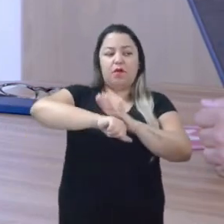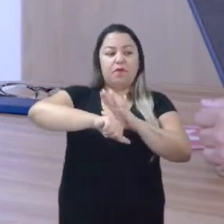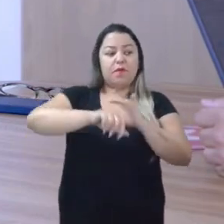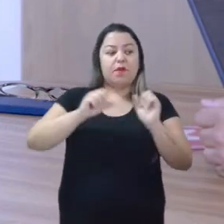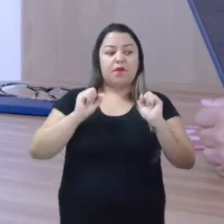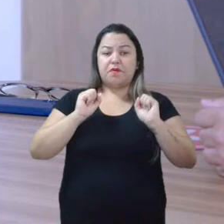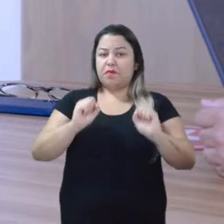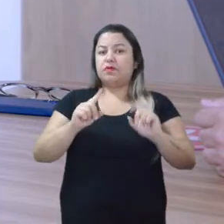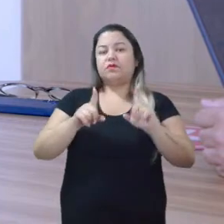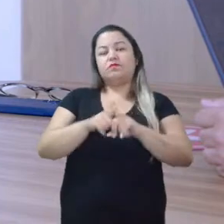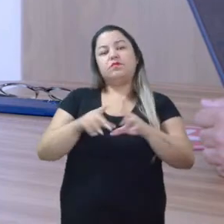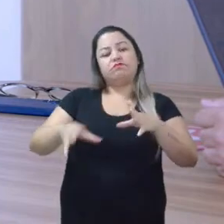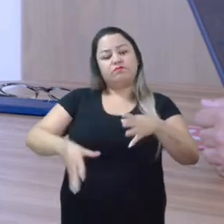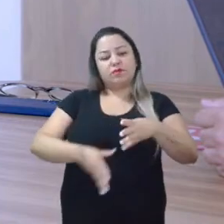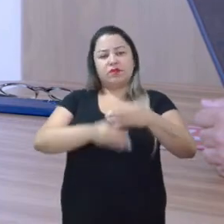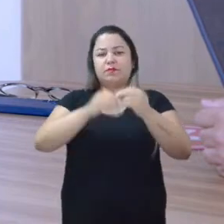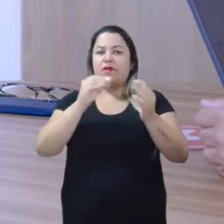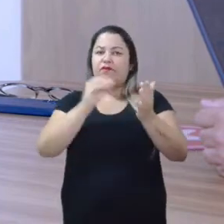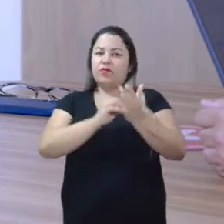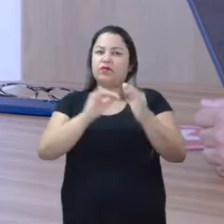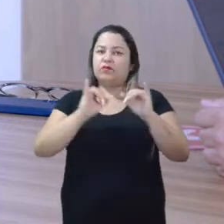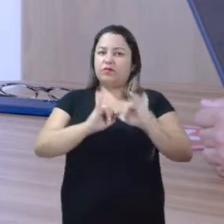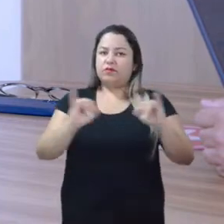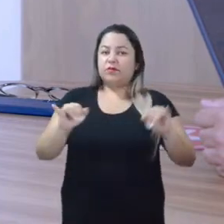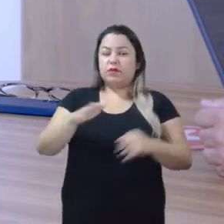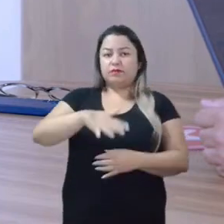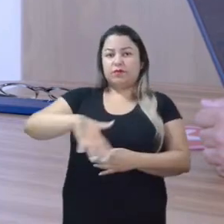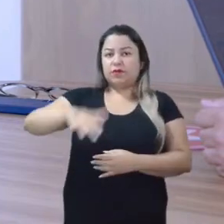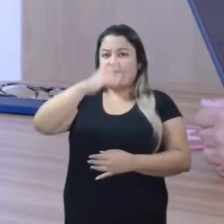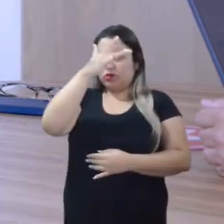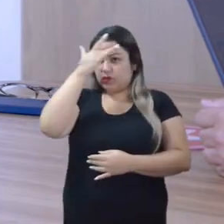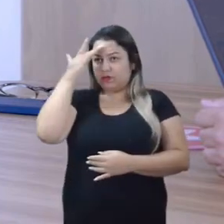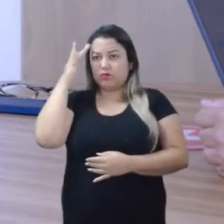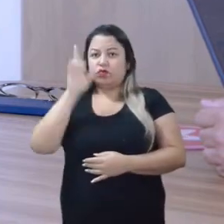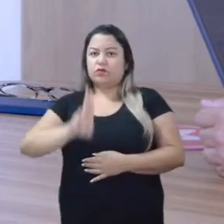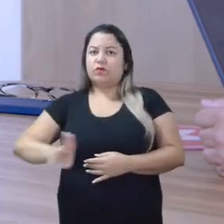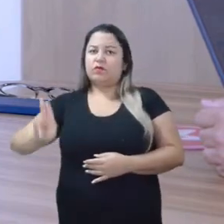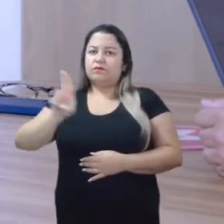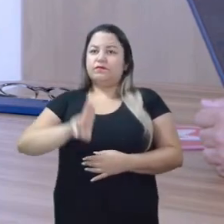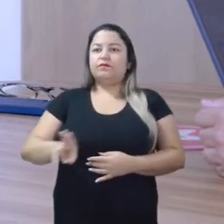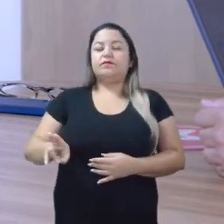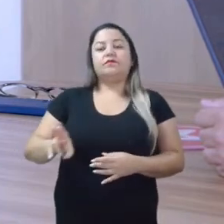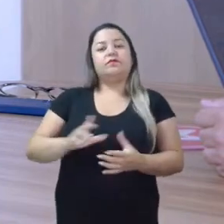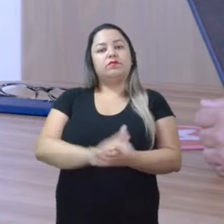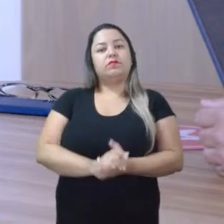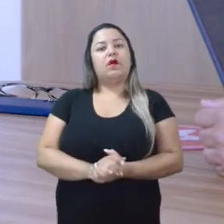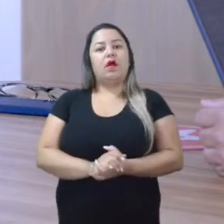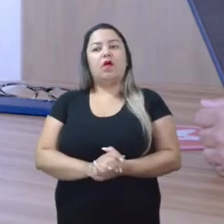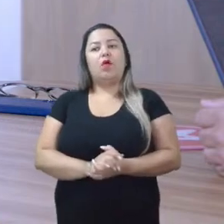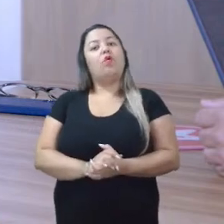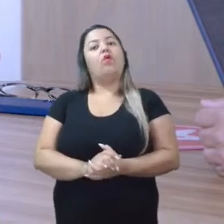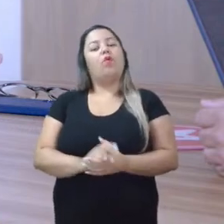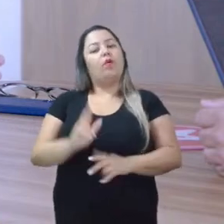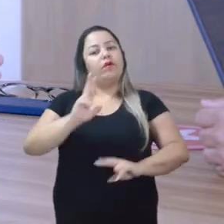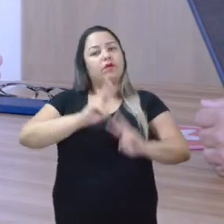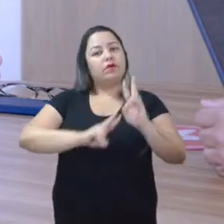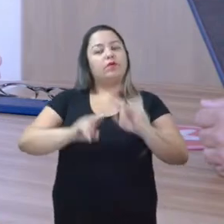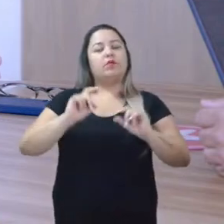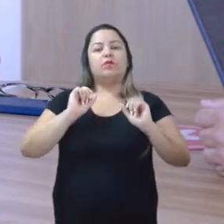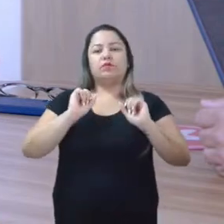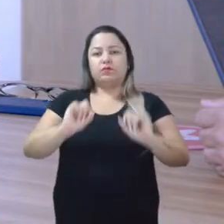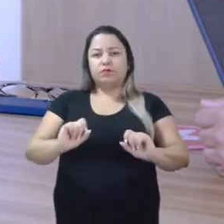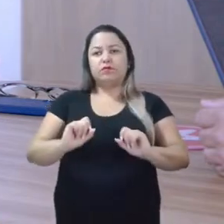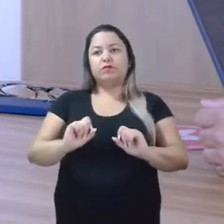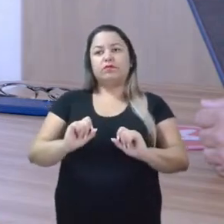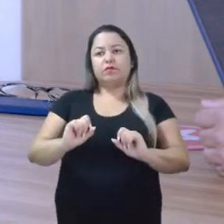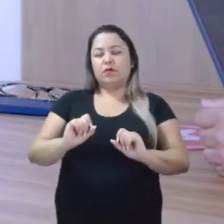trazer desinformação para os demais usuários que estão ali inadvertidamente consumindo aquele conteúdo. Então, eu não acredito que